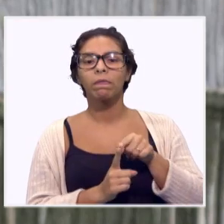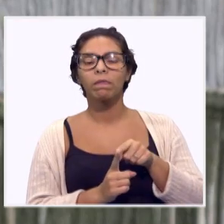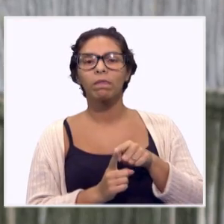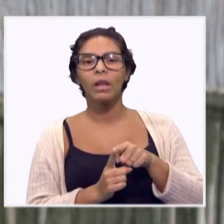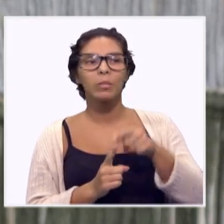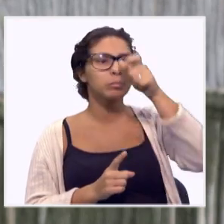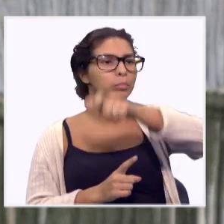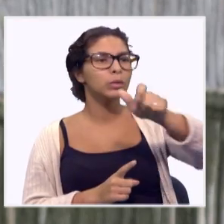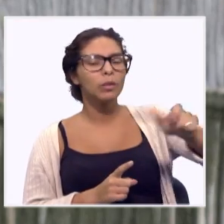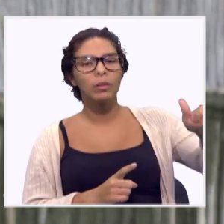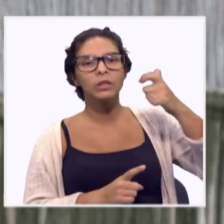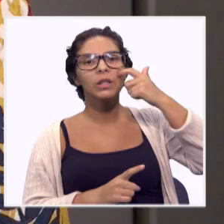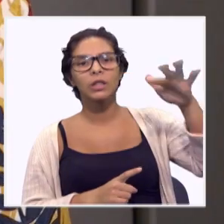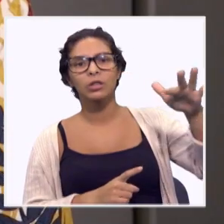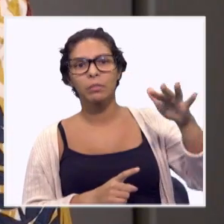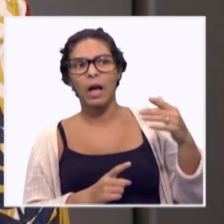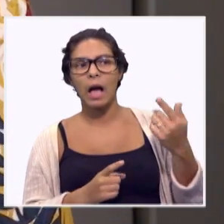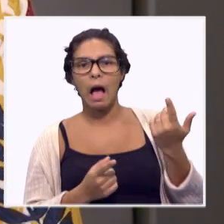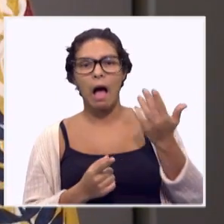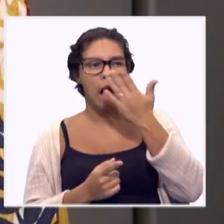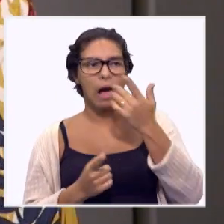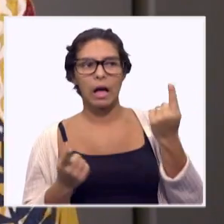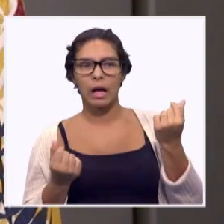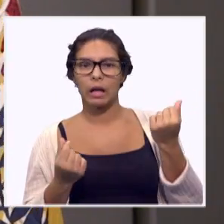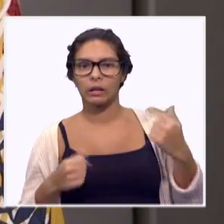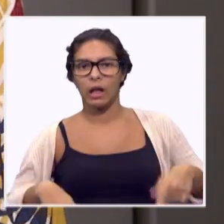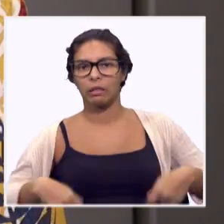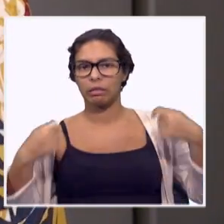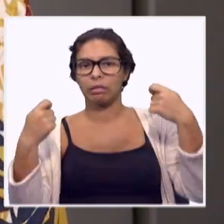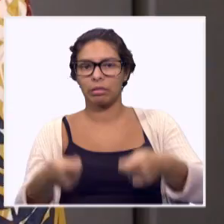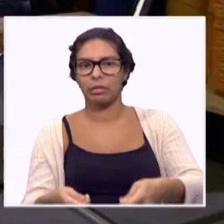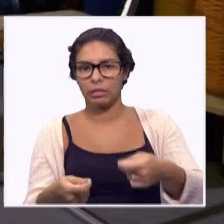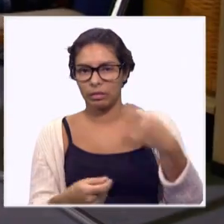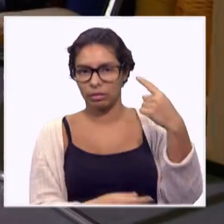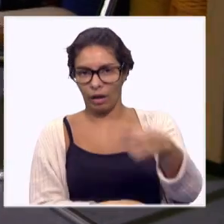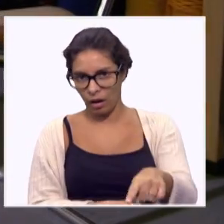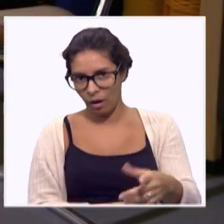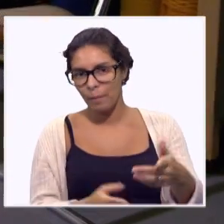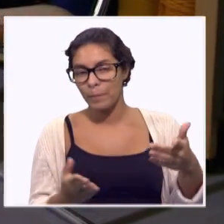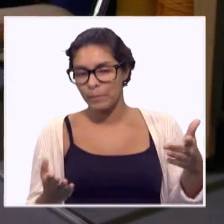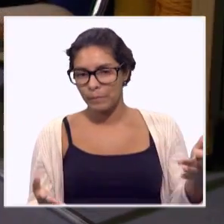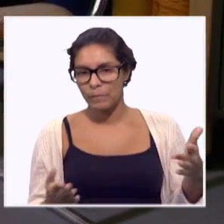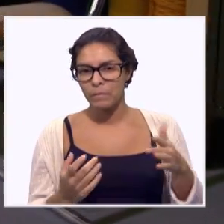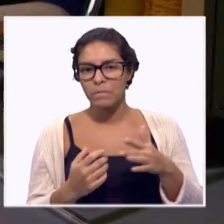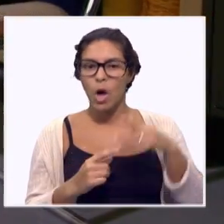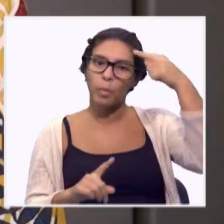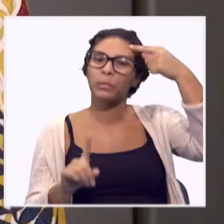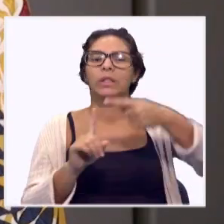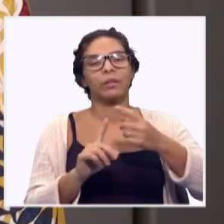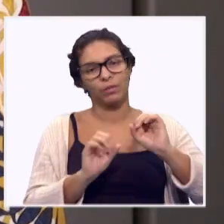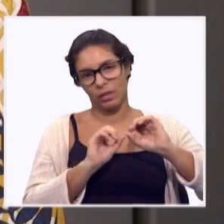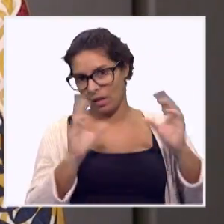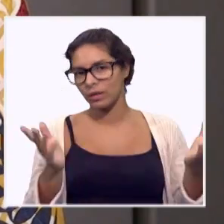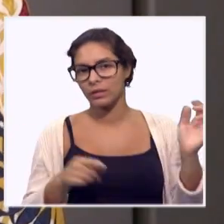o público que tem as posses para comprar este tipo de peças. Portanto, é